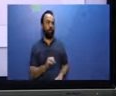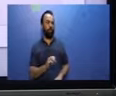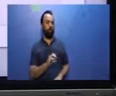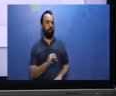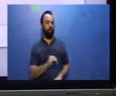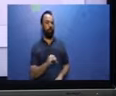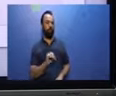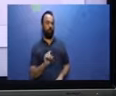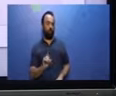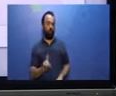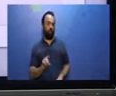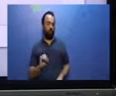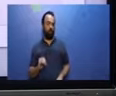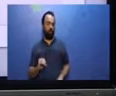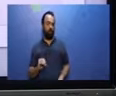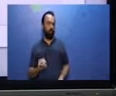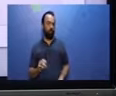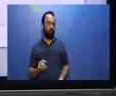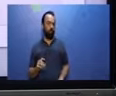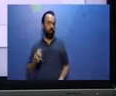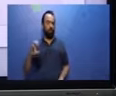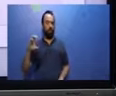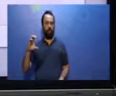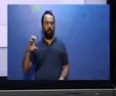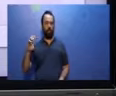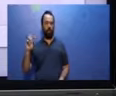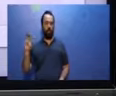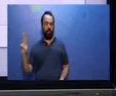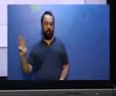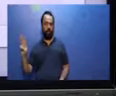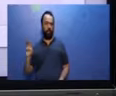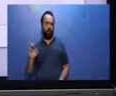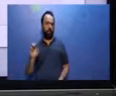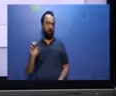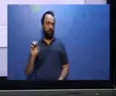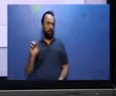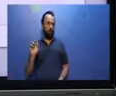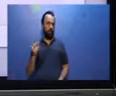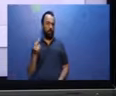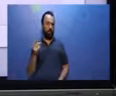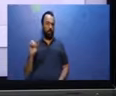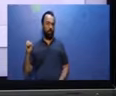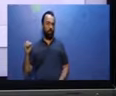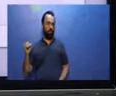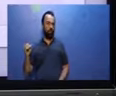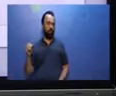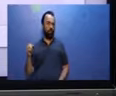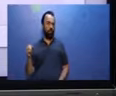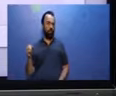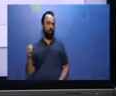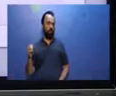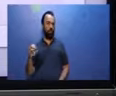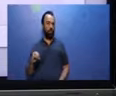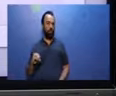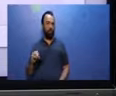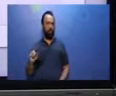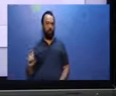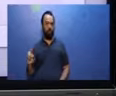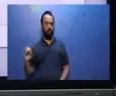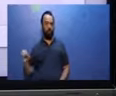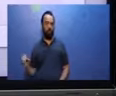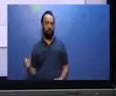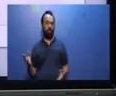seria quatro vezes 14 oxigênio mas o texto que temos aqui então daria um total e 10 ou seja